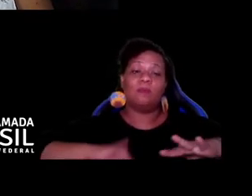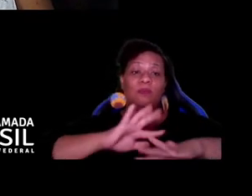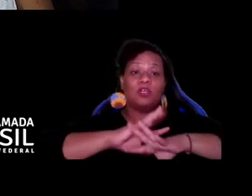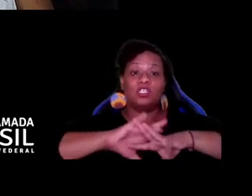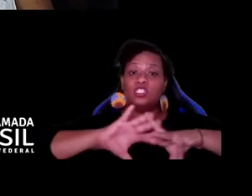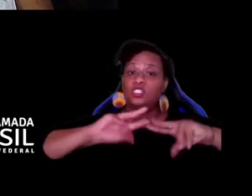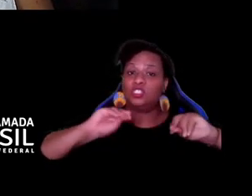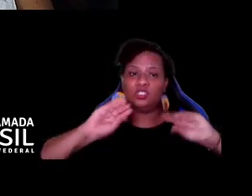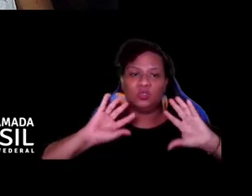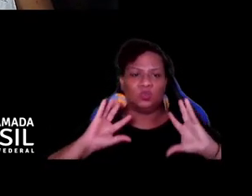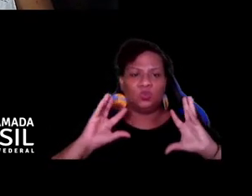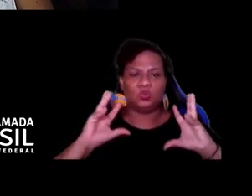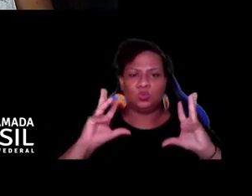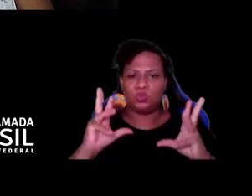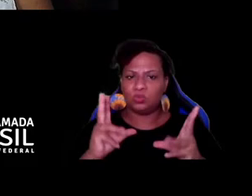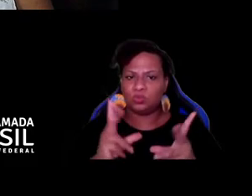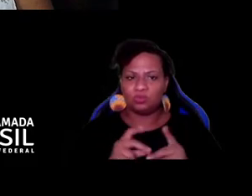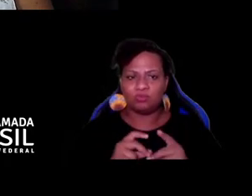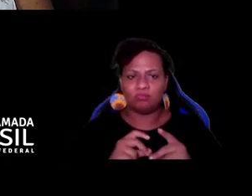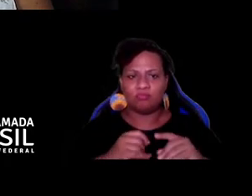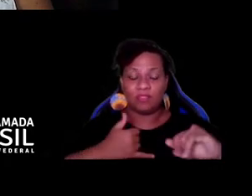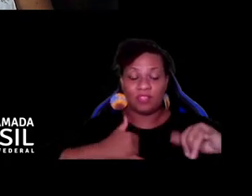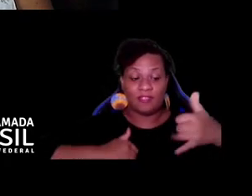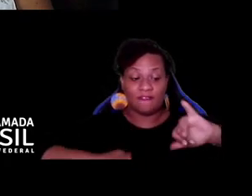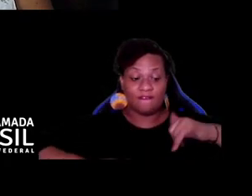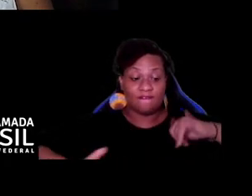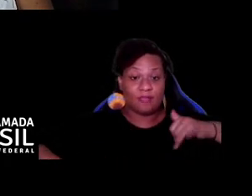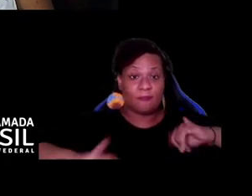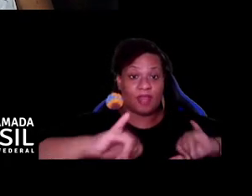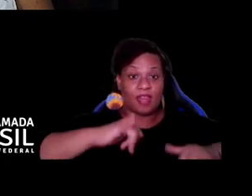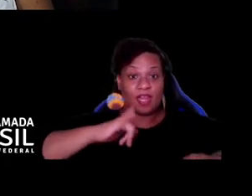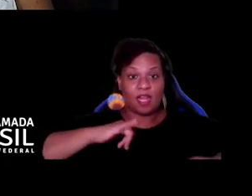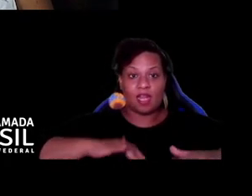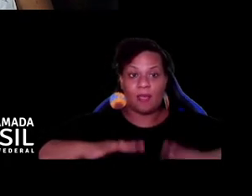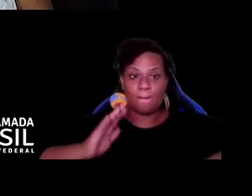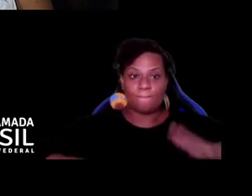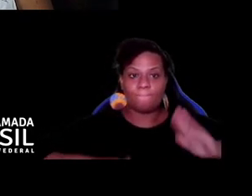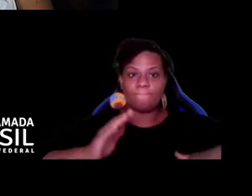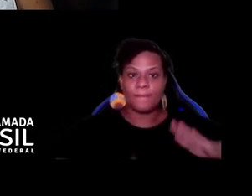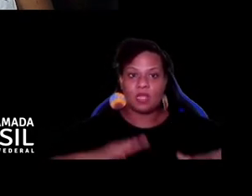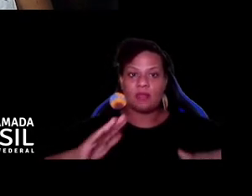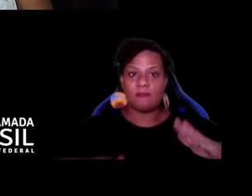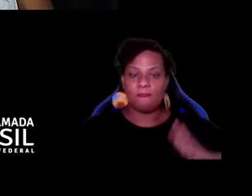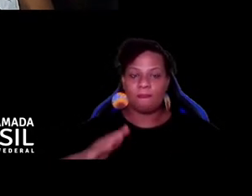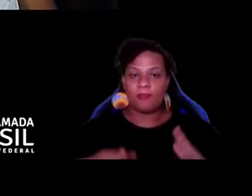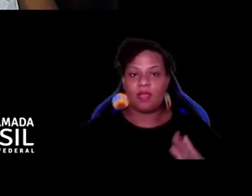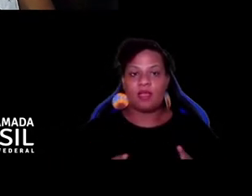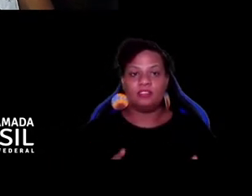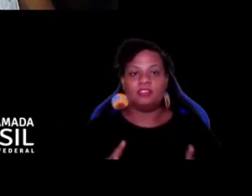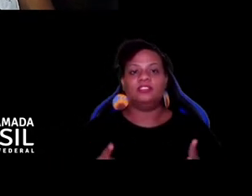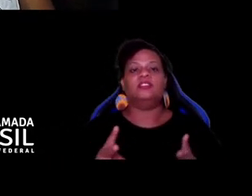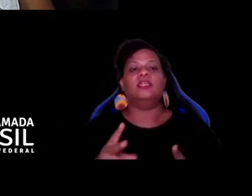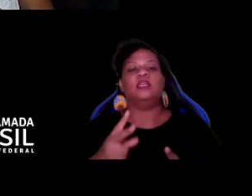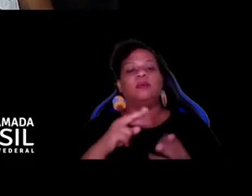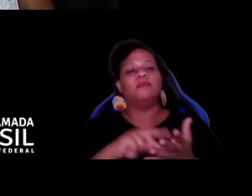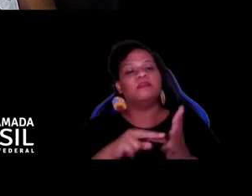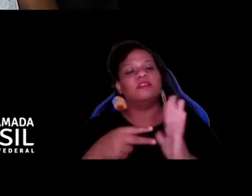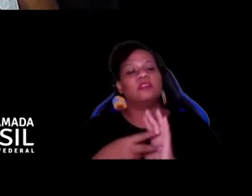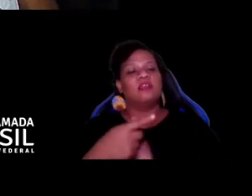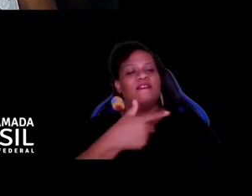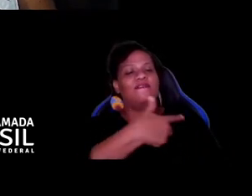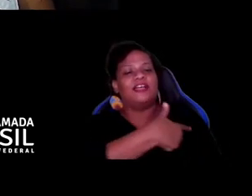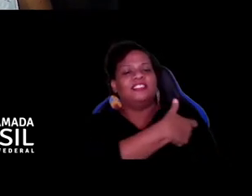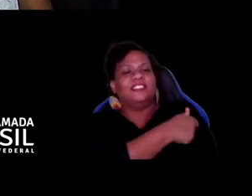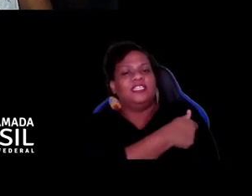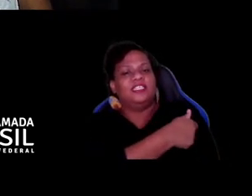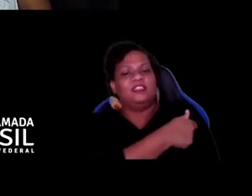todas, né, que o vibrar dos nossos tambores seja uma vacina, né,